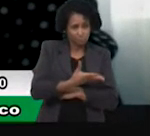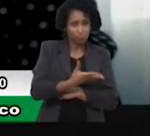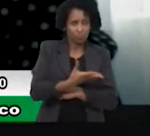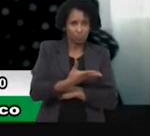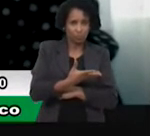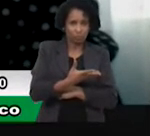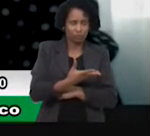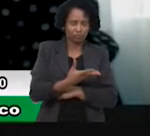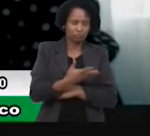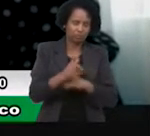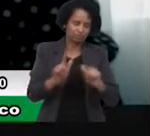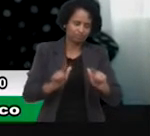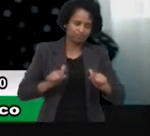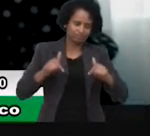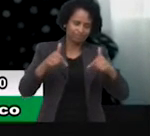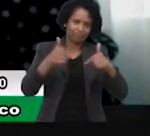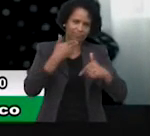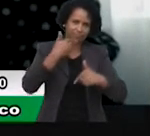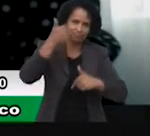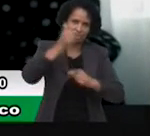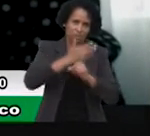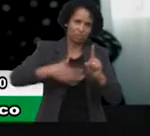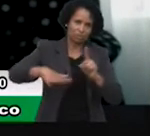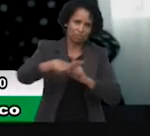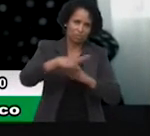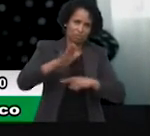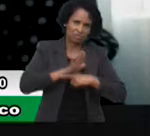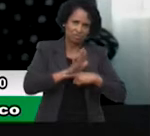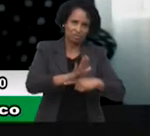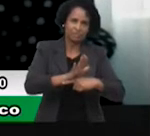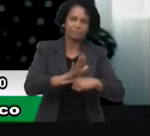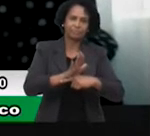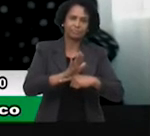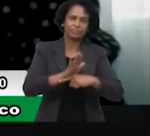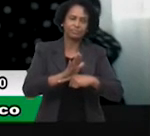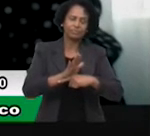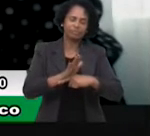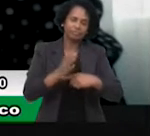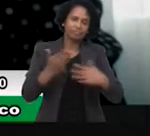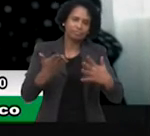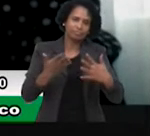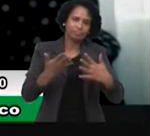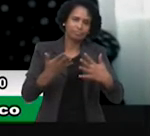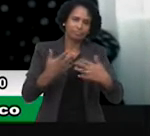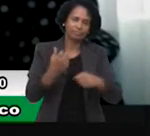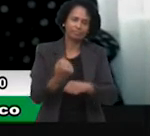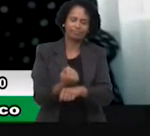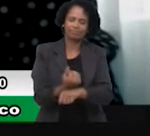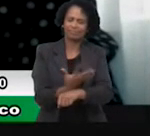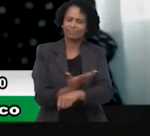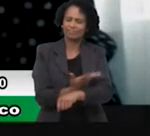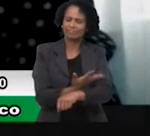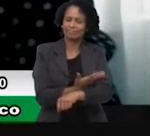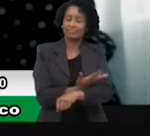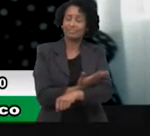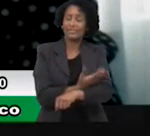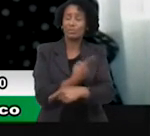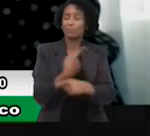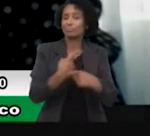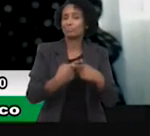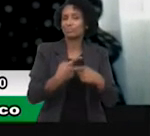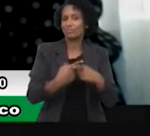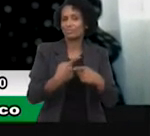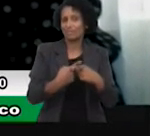tudo de melhor que podem fazer pela cidade. É com muita emoção, porque alguns eu